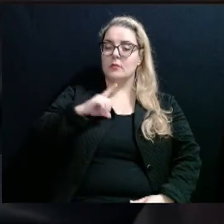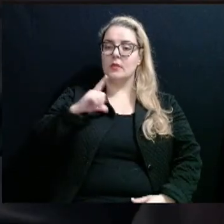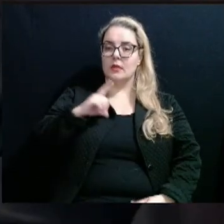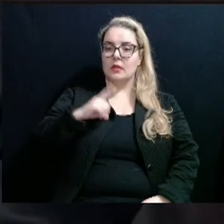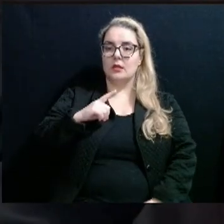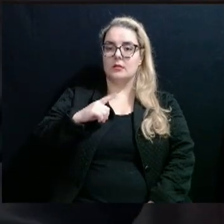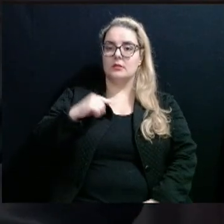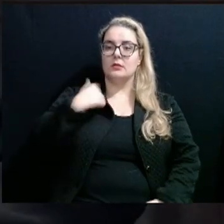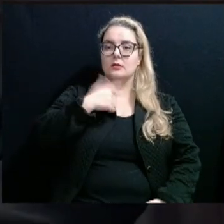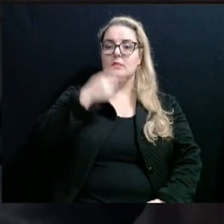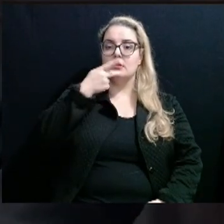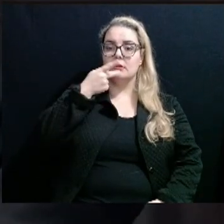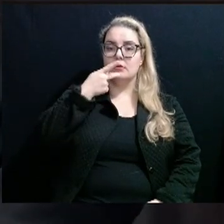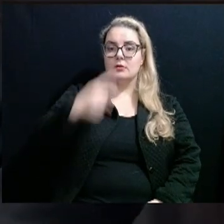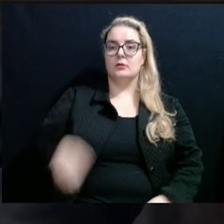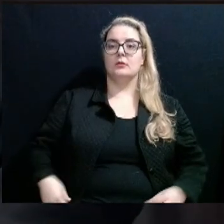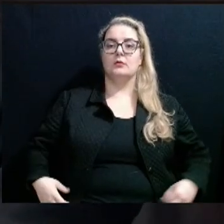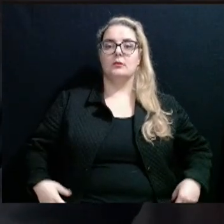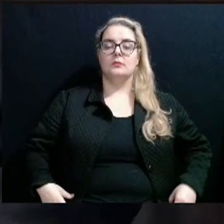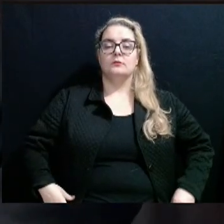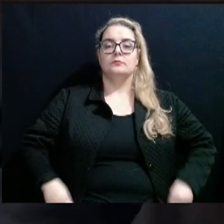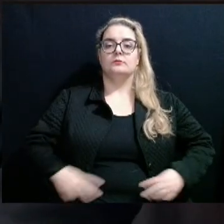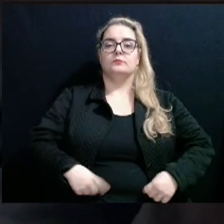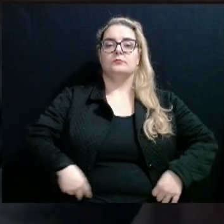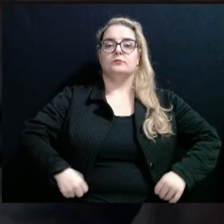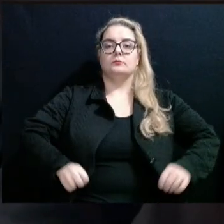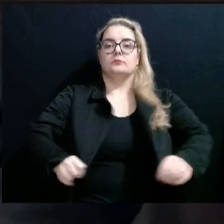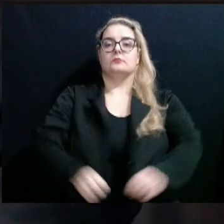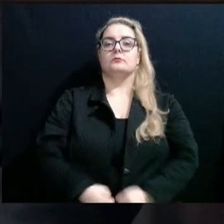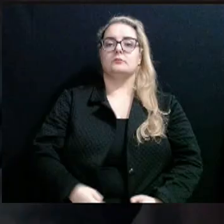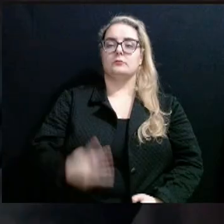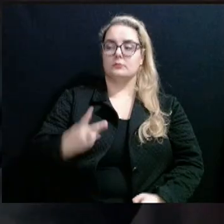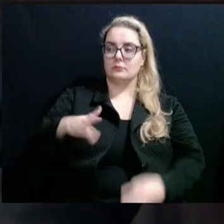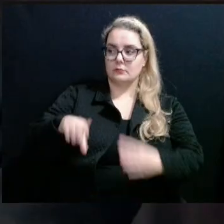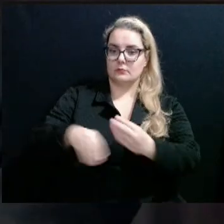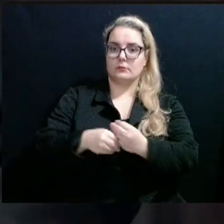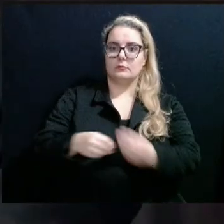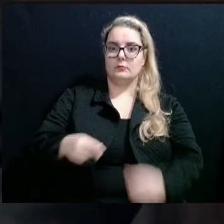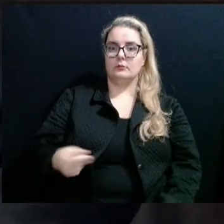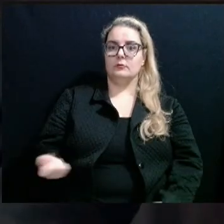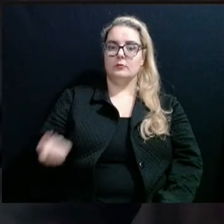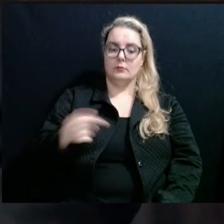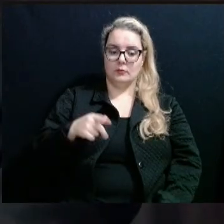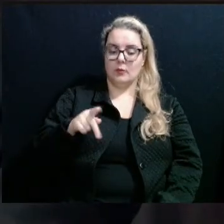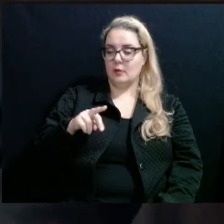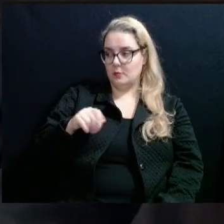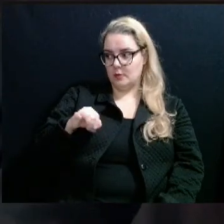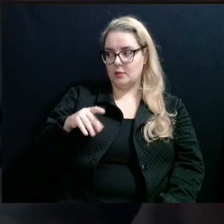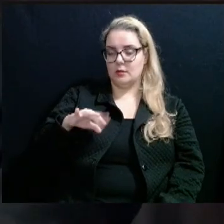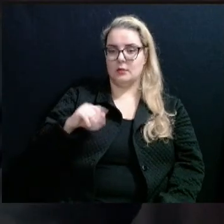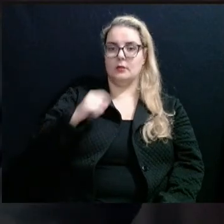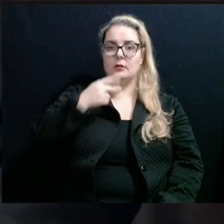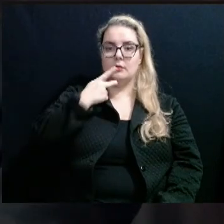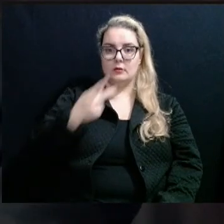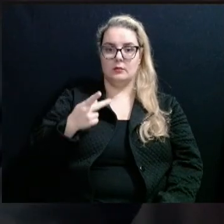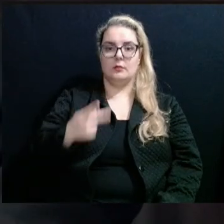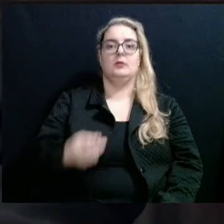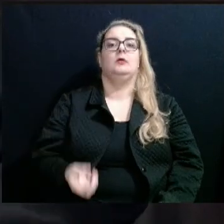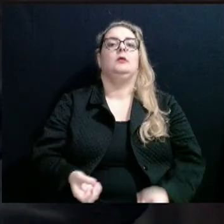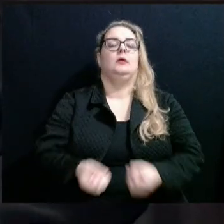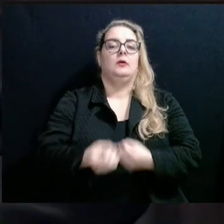dois dados a respeito do que a Priscila falou. Sim. Primeiro, dados da Sociedade